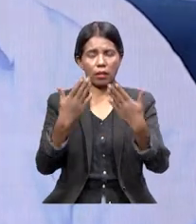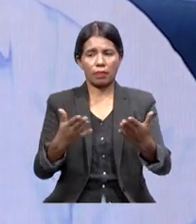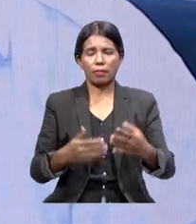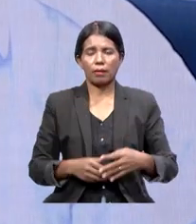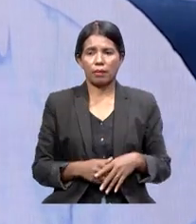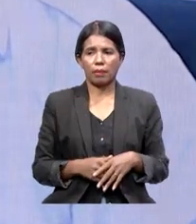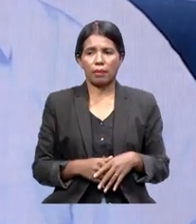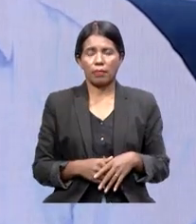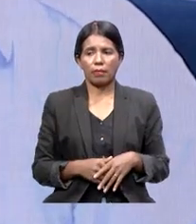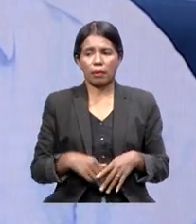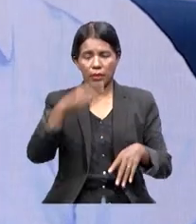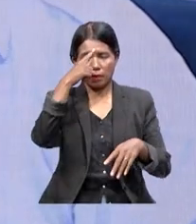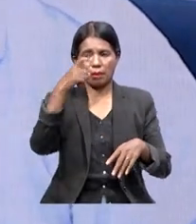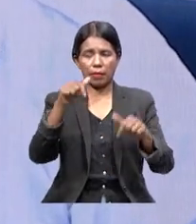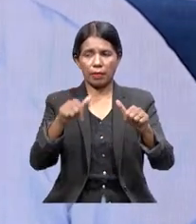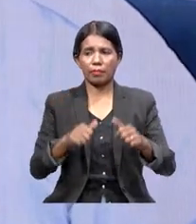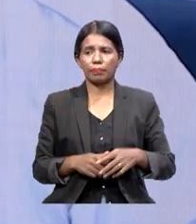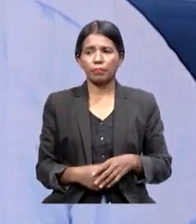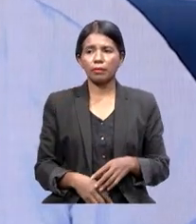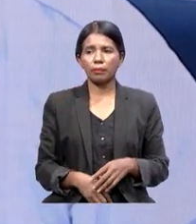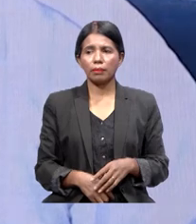formationa. Também né,